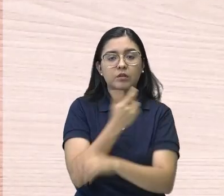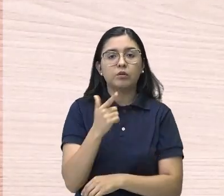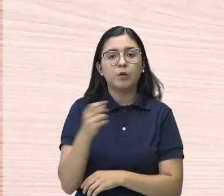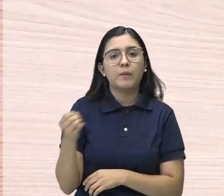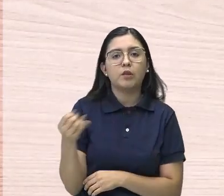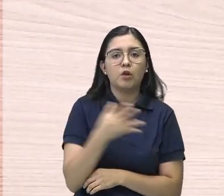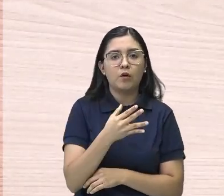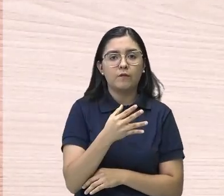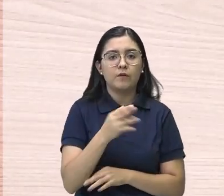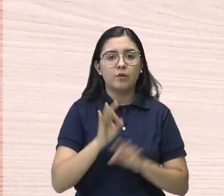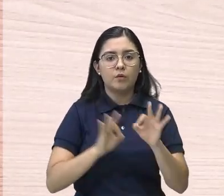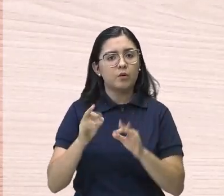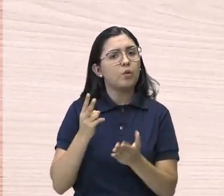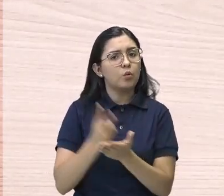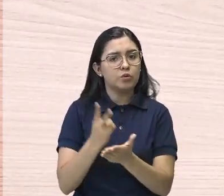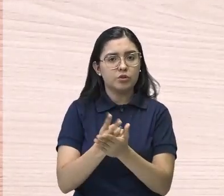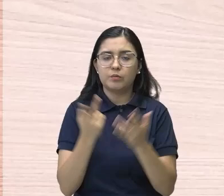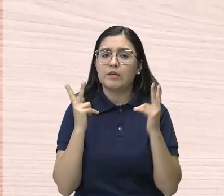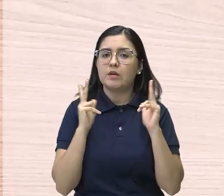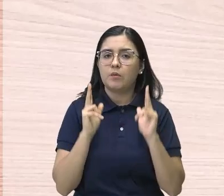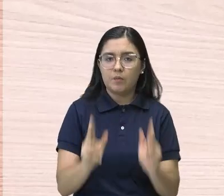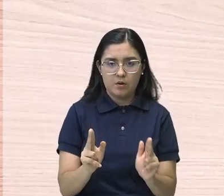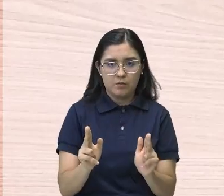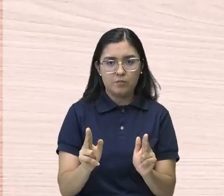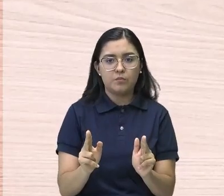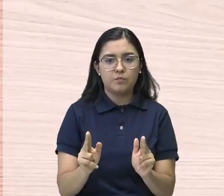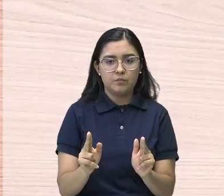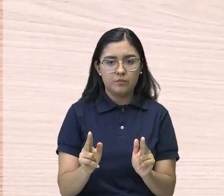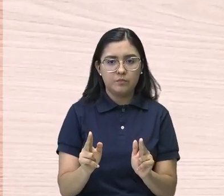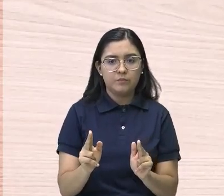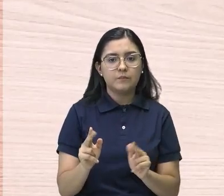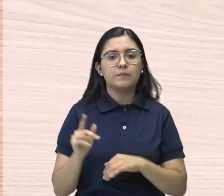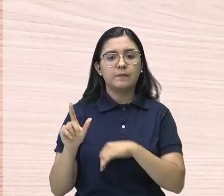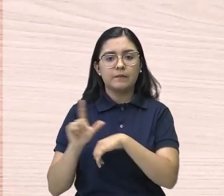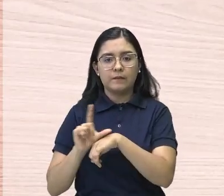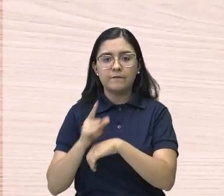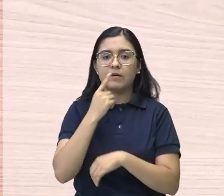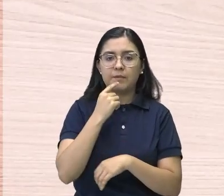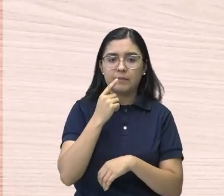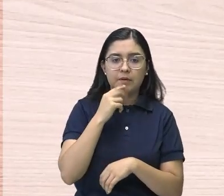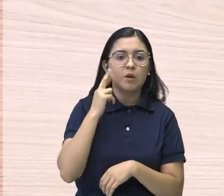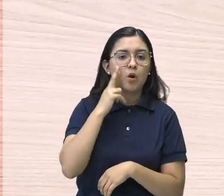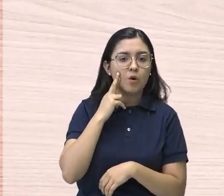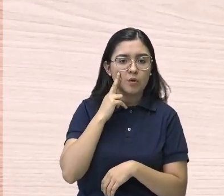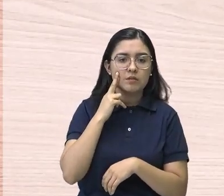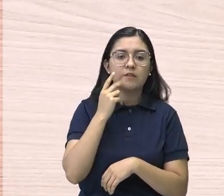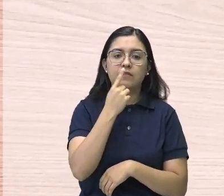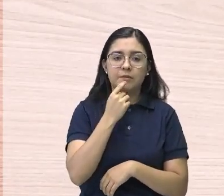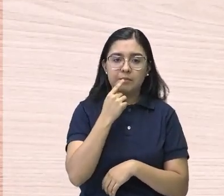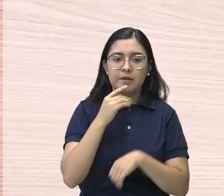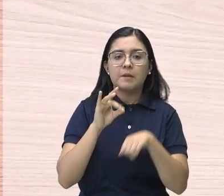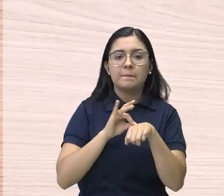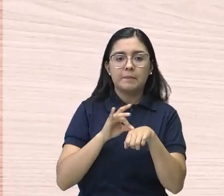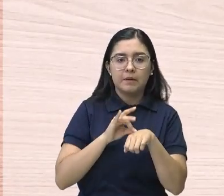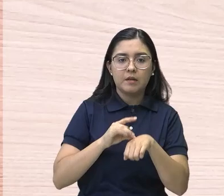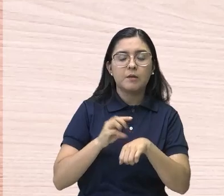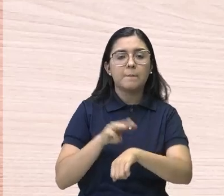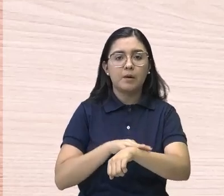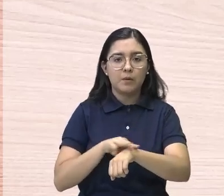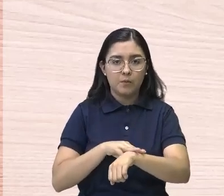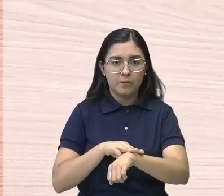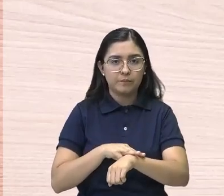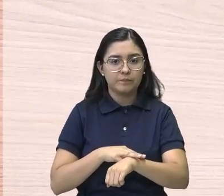ordem, eu continuo com a mesma ordem. Lilás, vermelho, rosa, vermelho, preta e